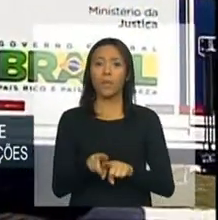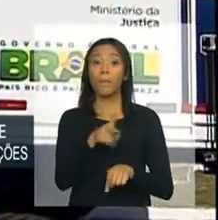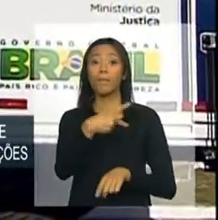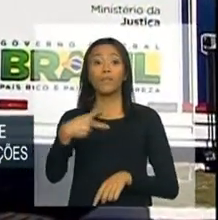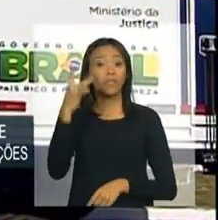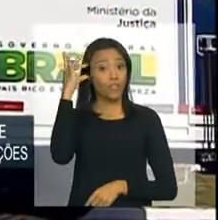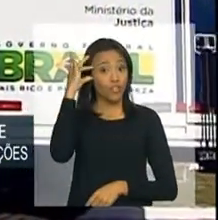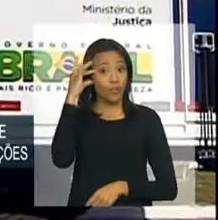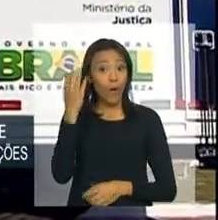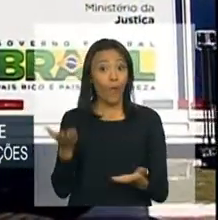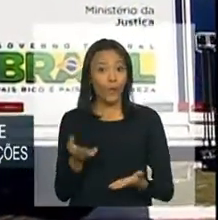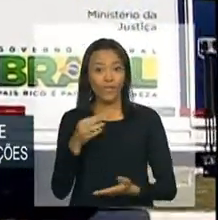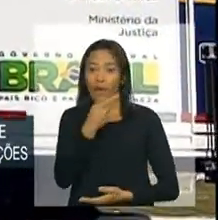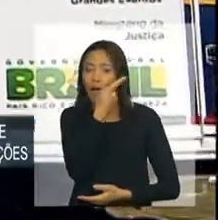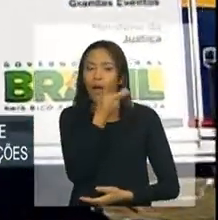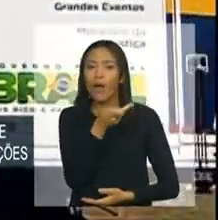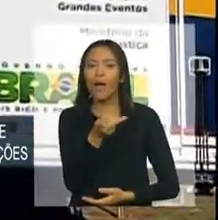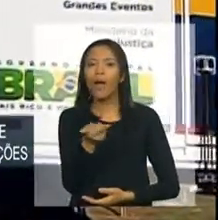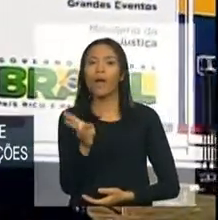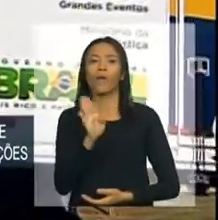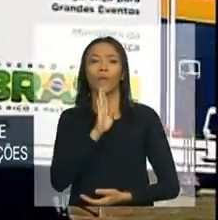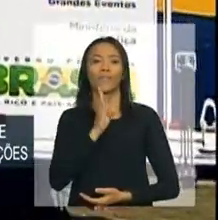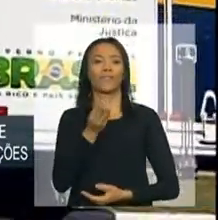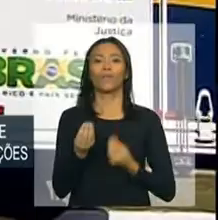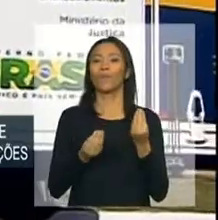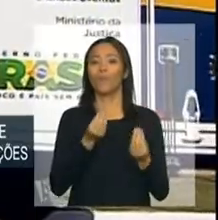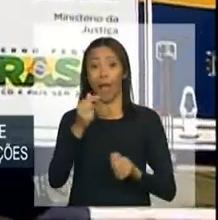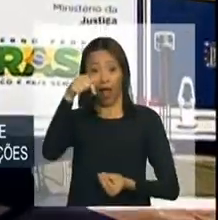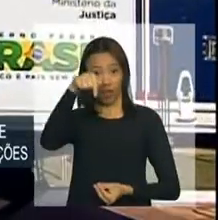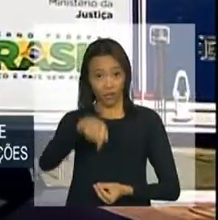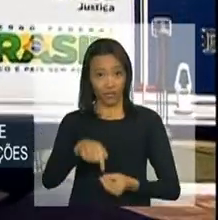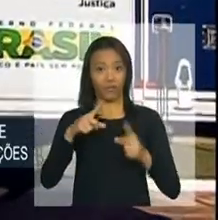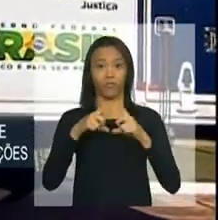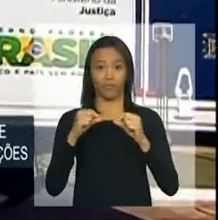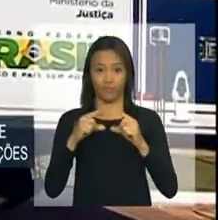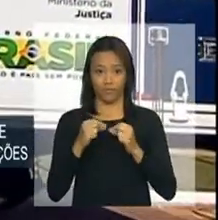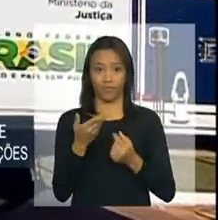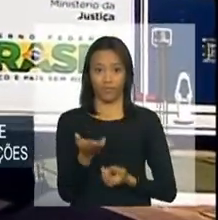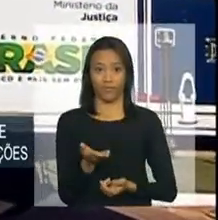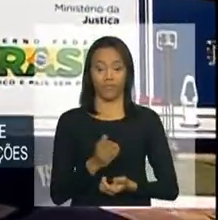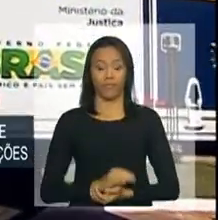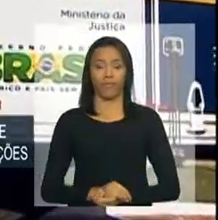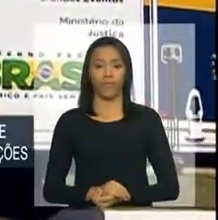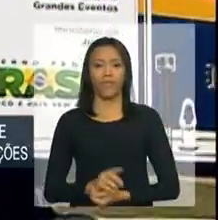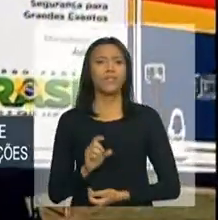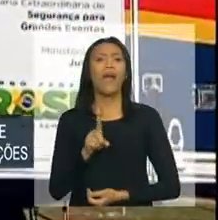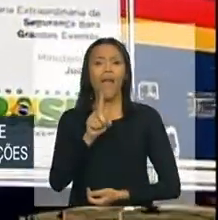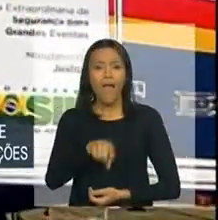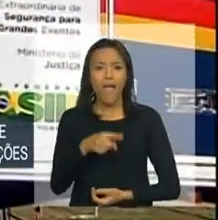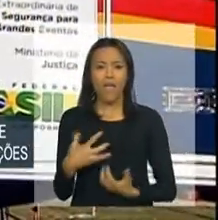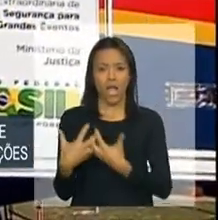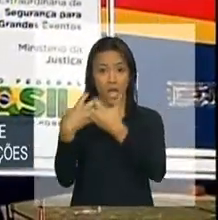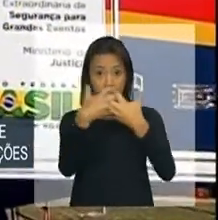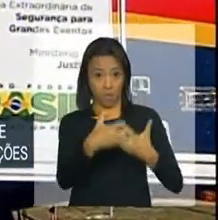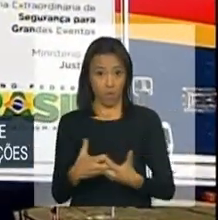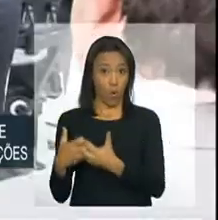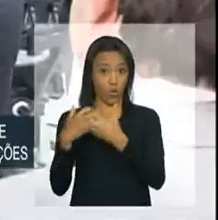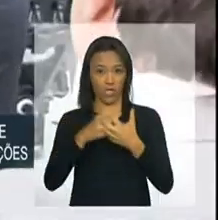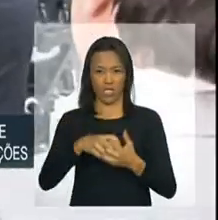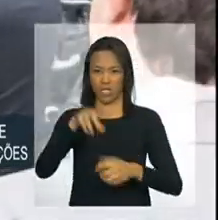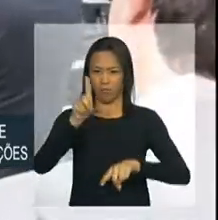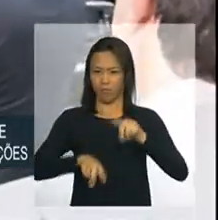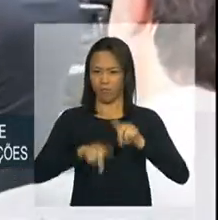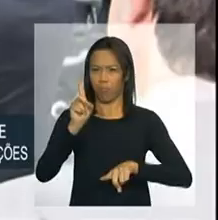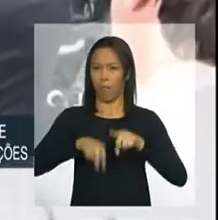russef está conhecendo essa unidade aqui de Brasília São caminhões equipados com